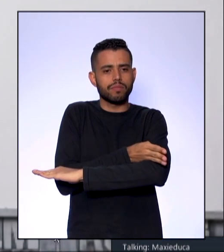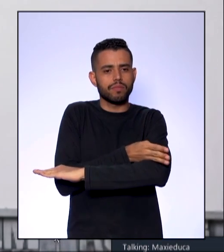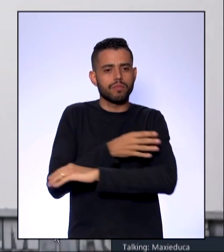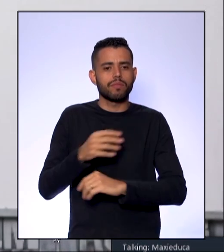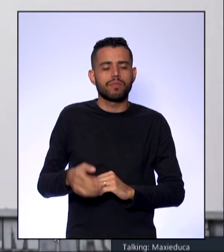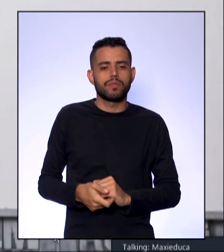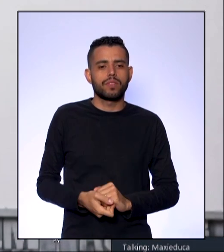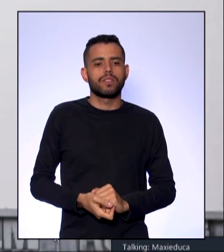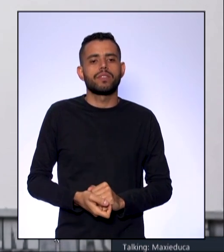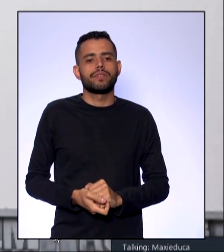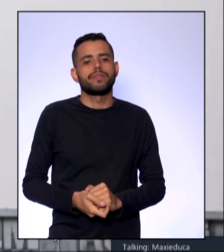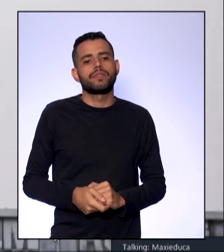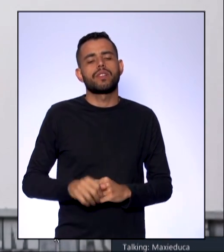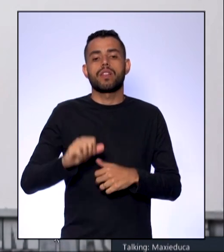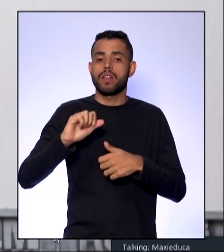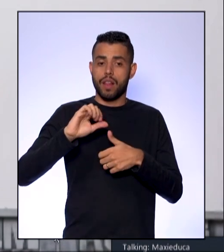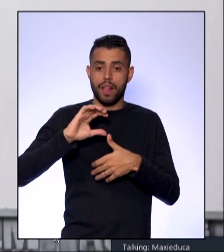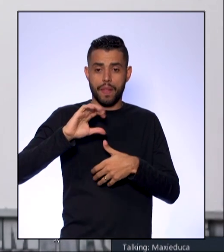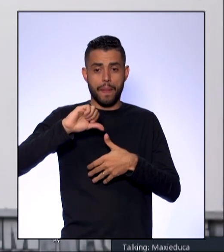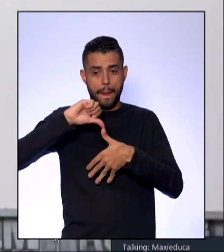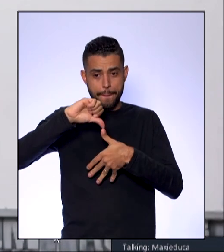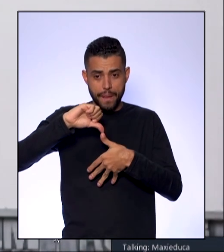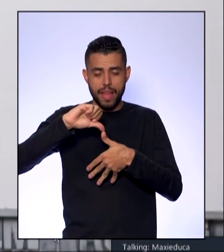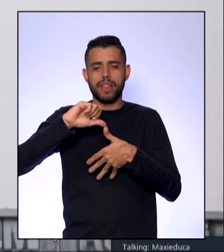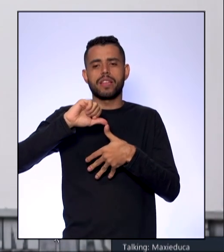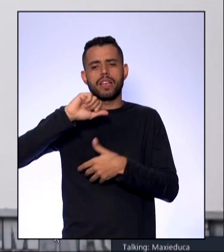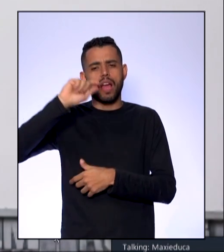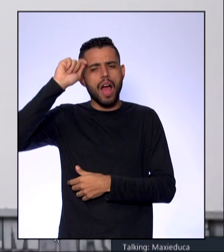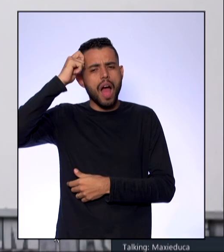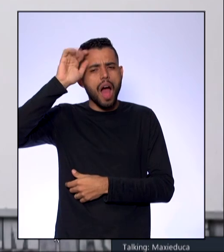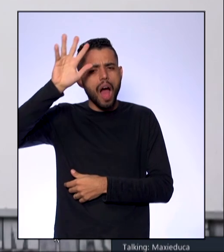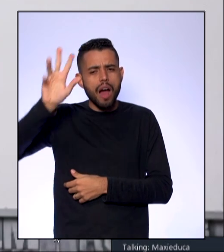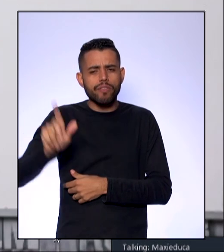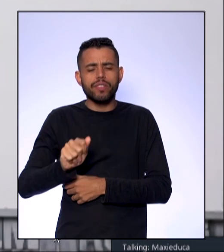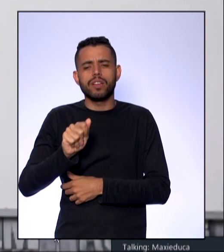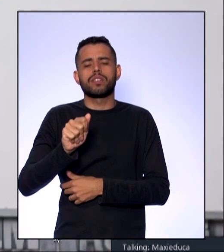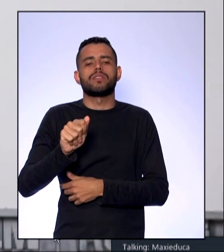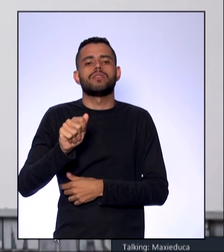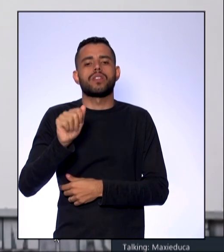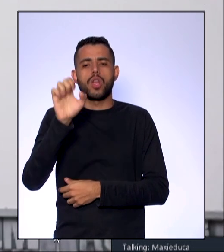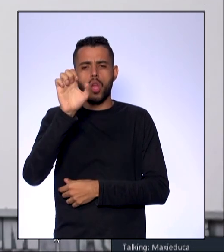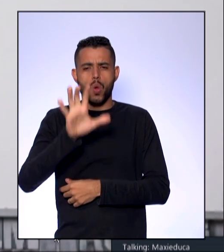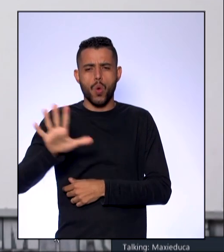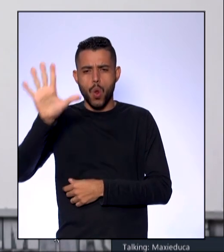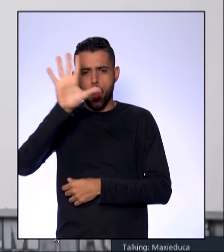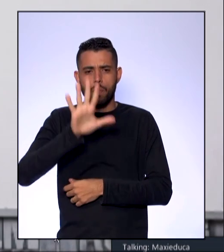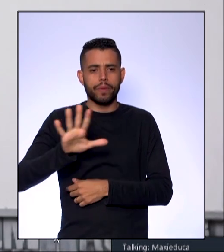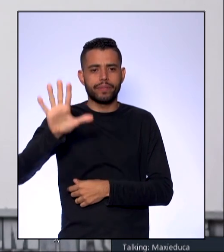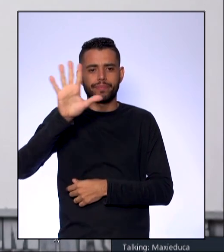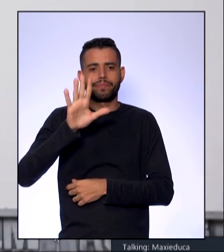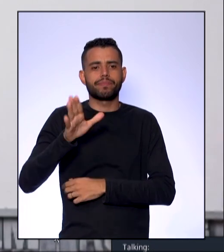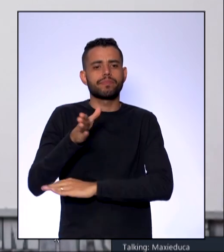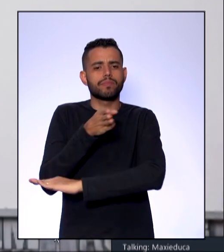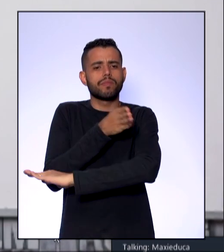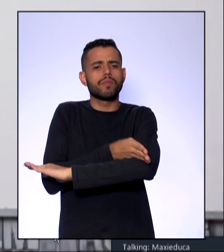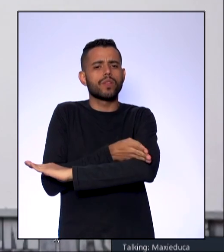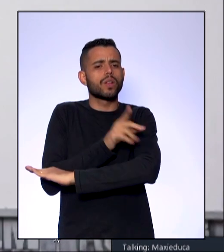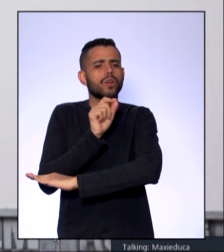sendo ela na América, na África, na Europa, ela tem uma